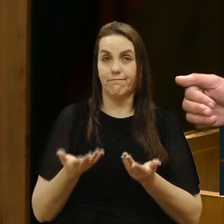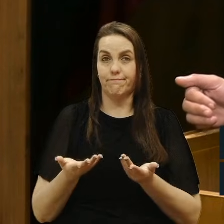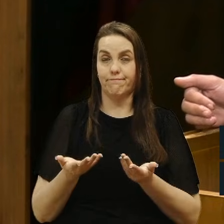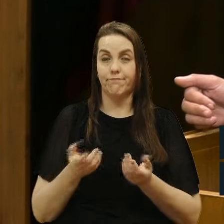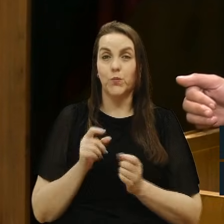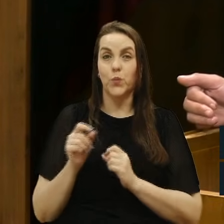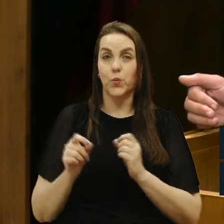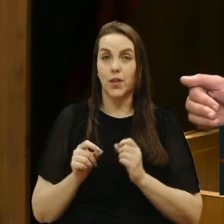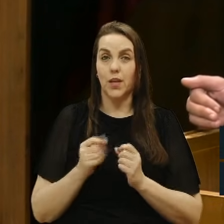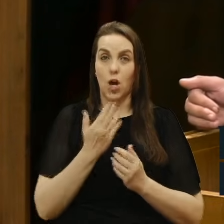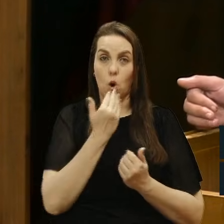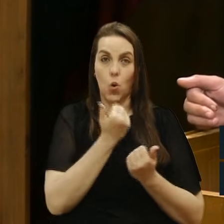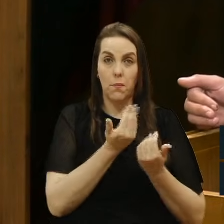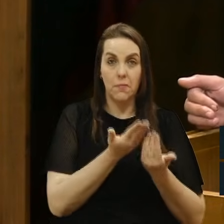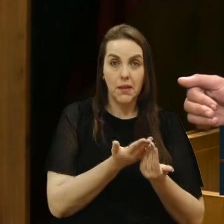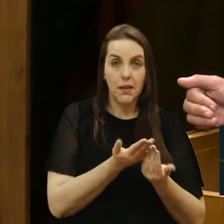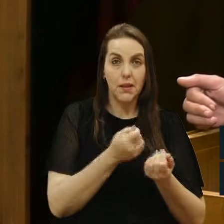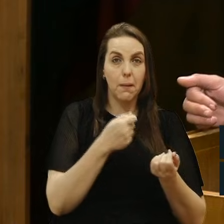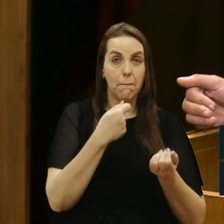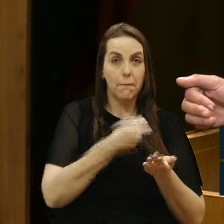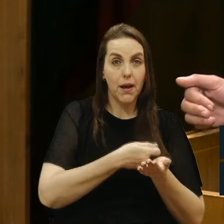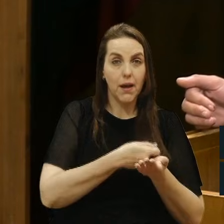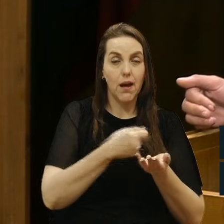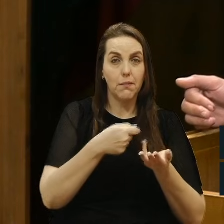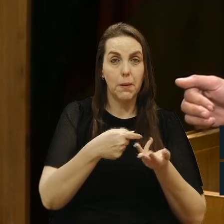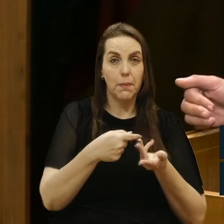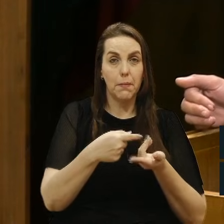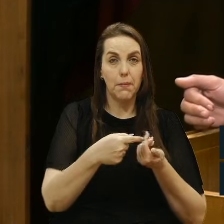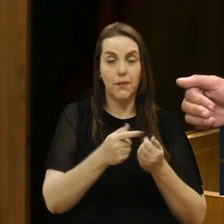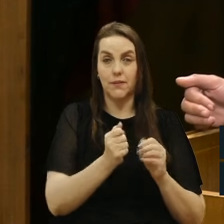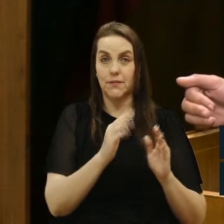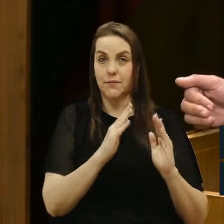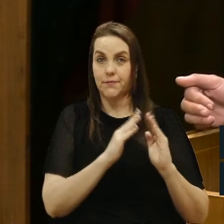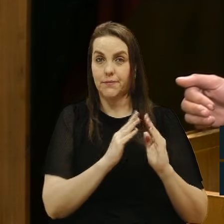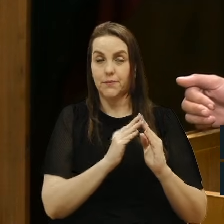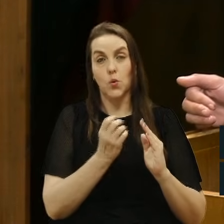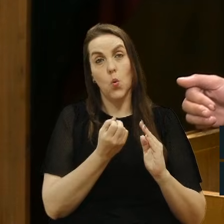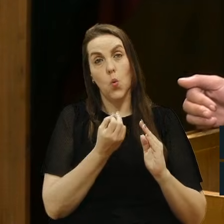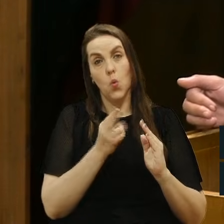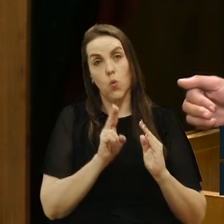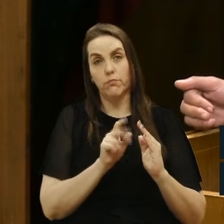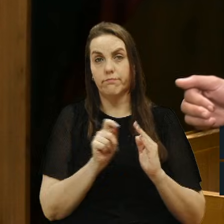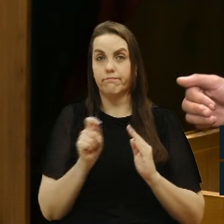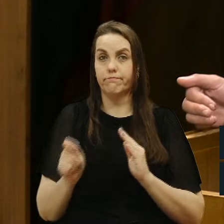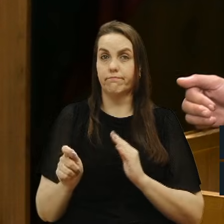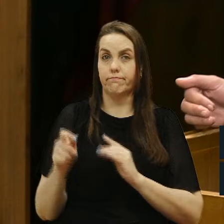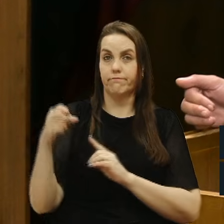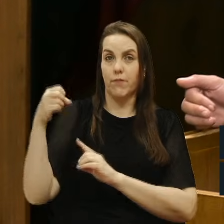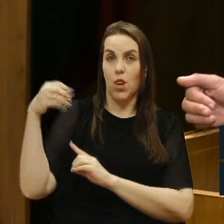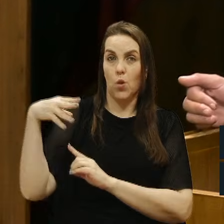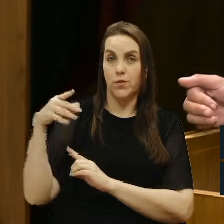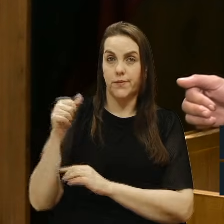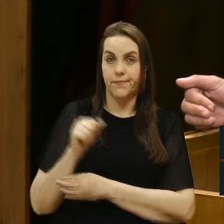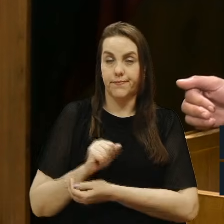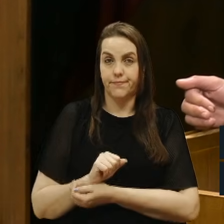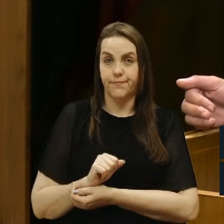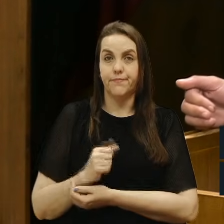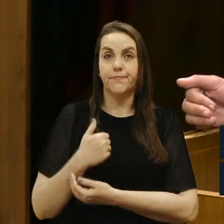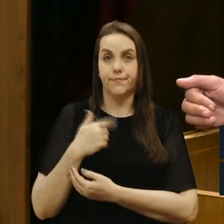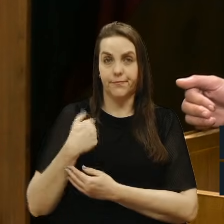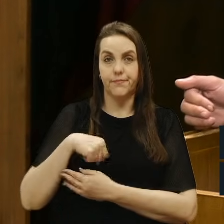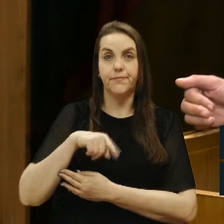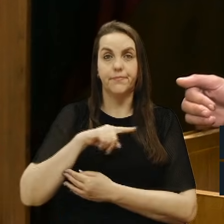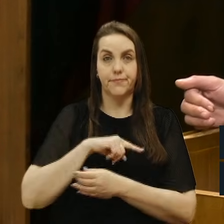de casa, pagar as outras contas de dentro de casa ou pagar contas de luz que na nossa